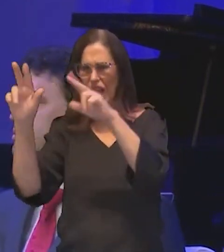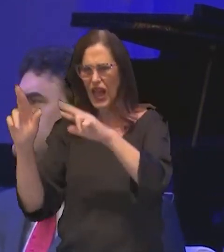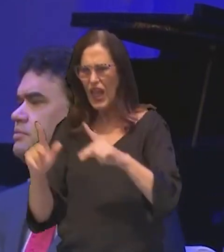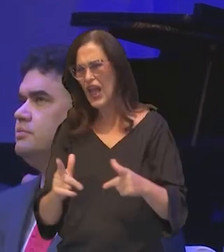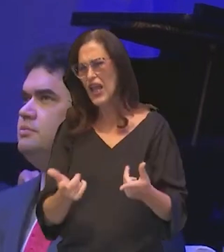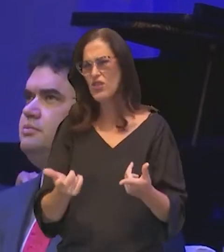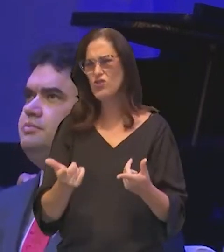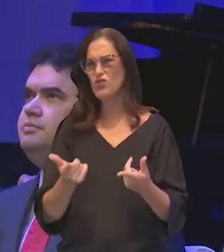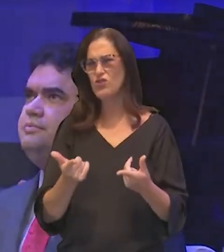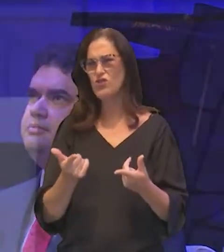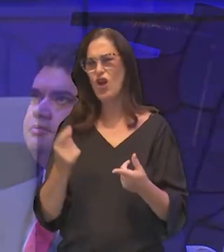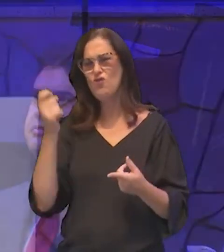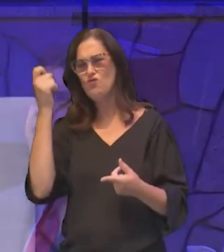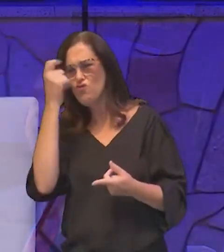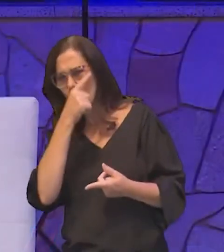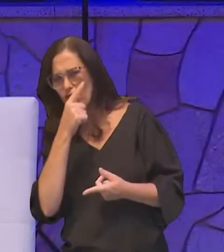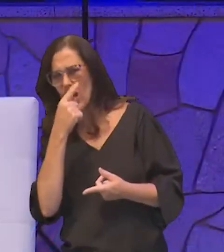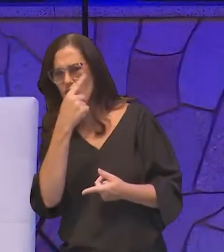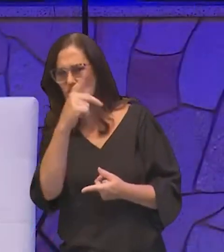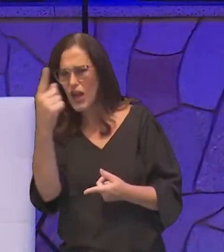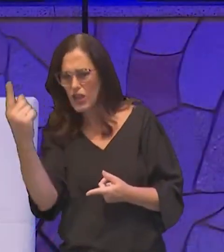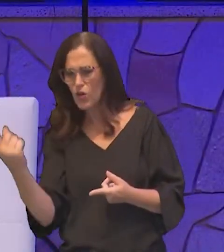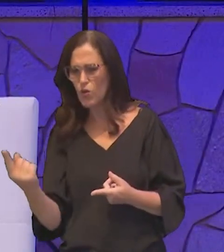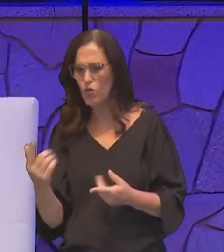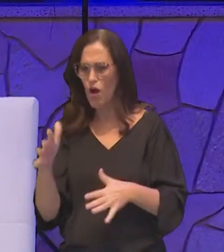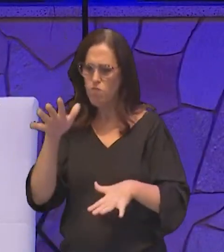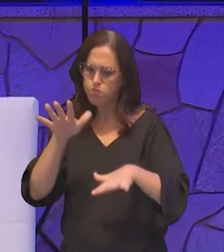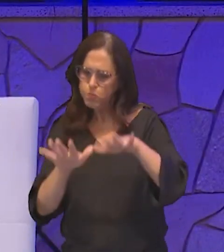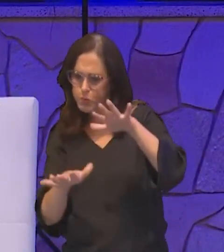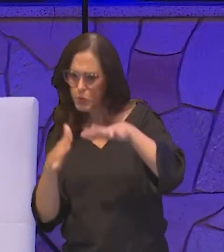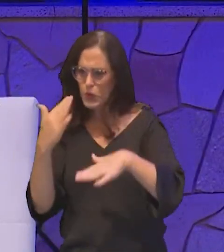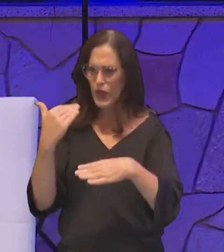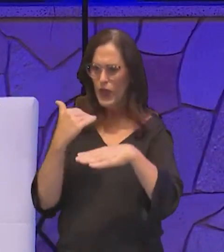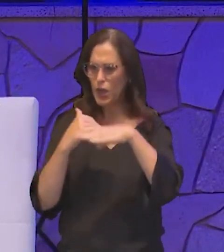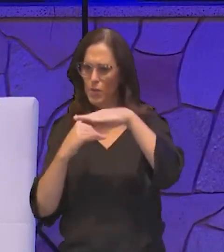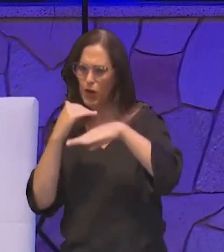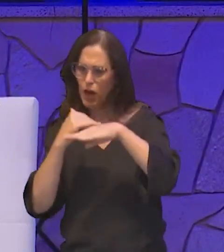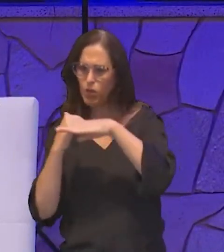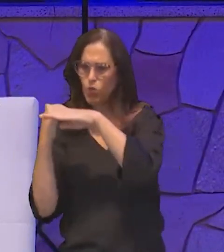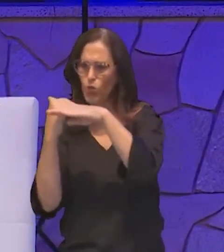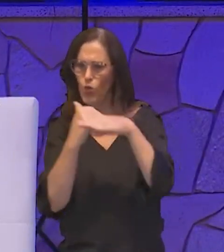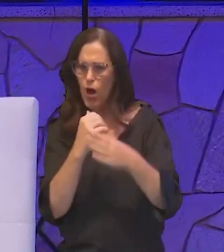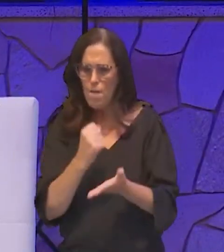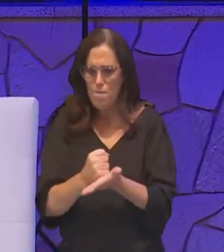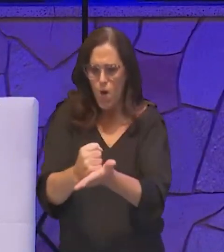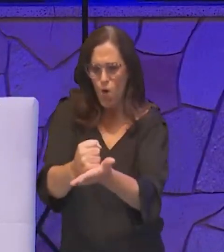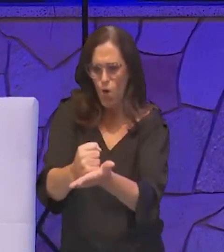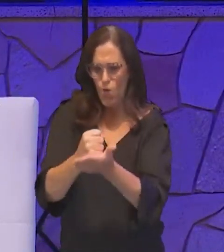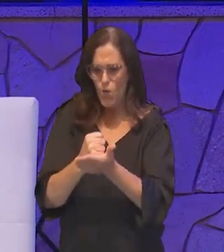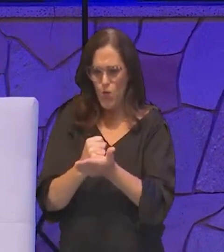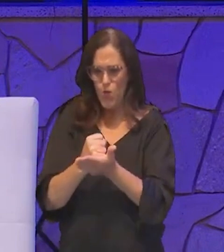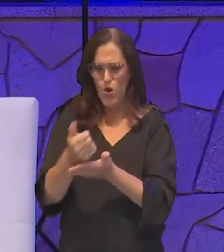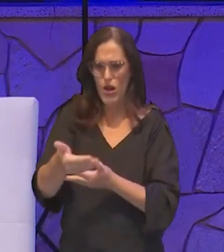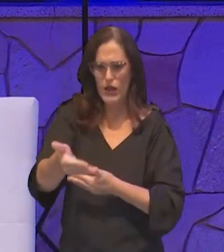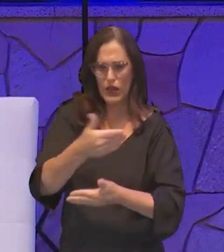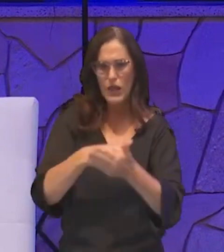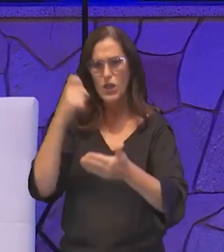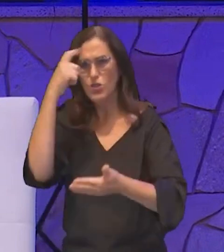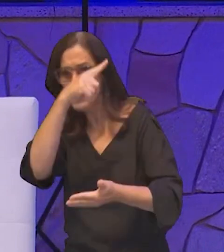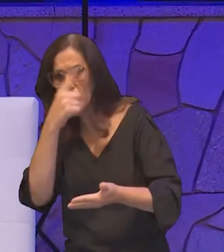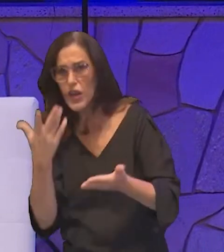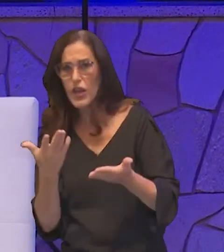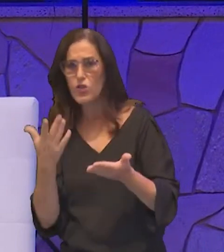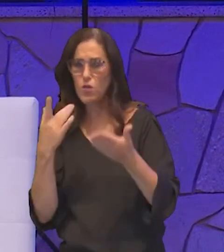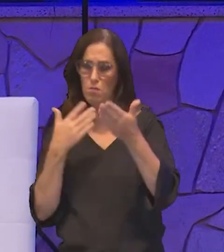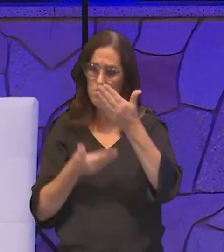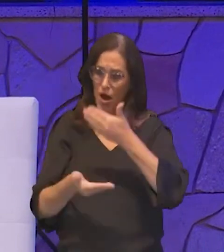suas dificuldades, e assim balanceando uns aos outros com o apoio que um oferece com a dificuldade que o outro